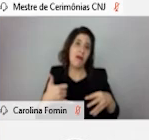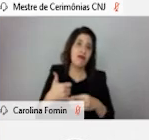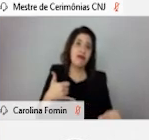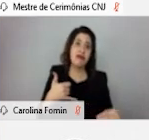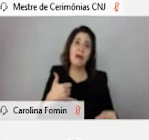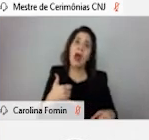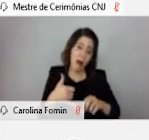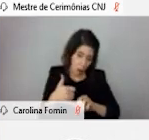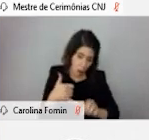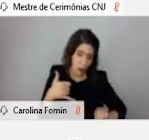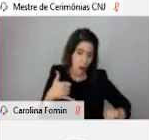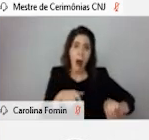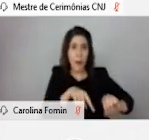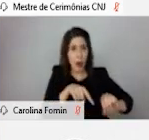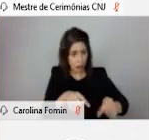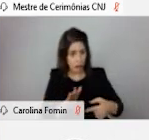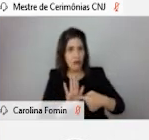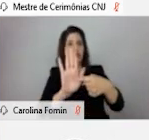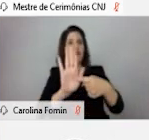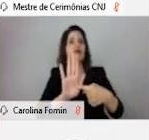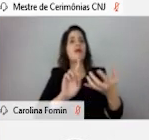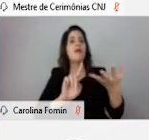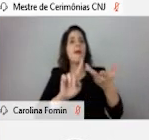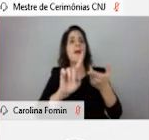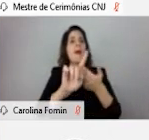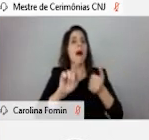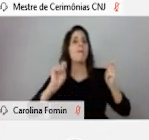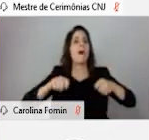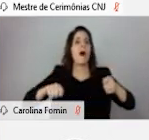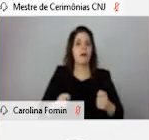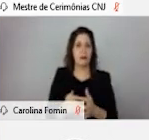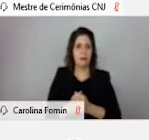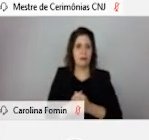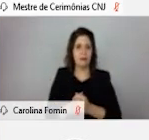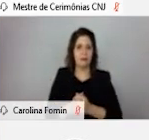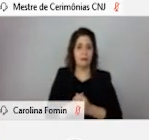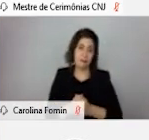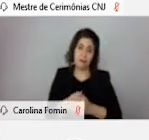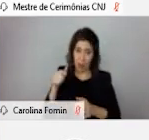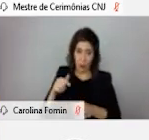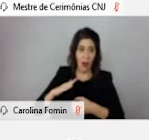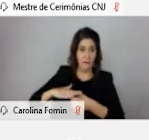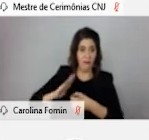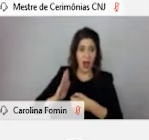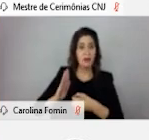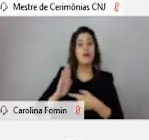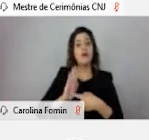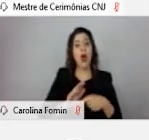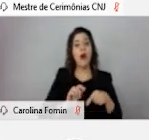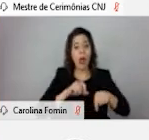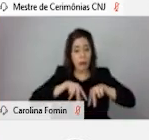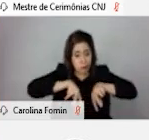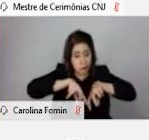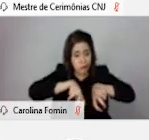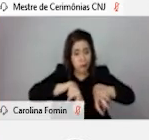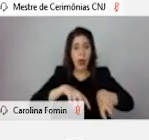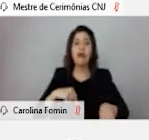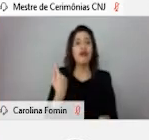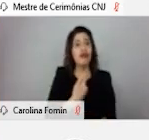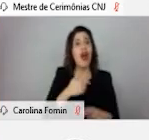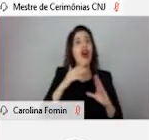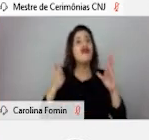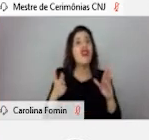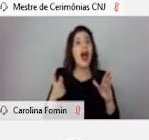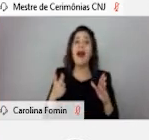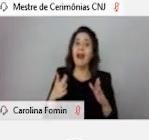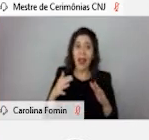onde você pode detectar, por exemplo, várias doenças metabólicas, e isso é nada mais do que utilizar a informação que nós já colocamos no